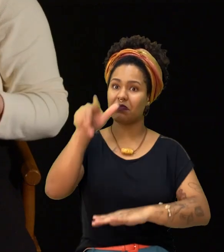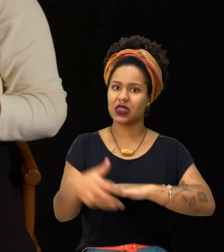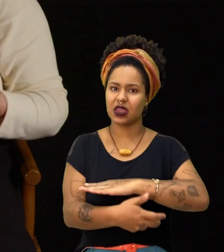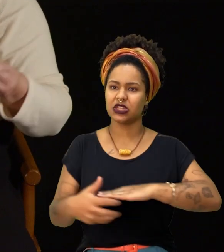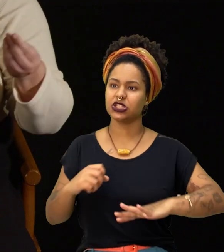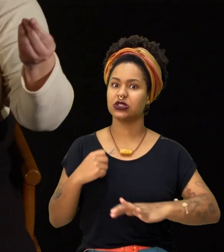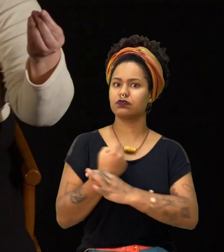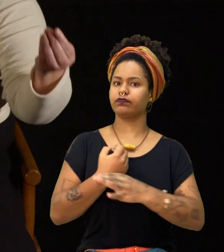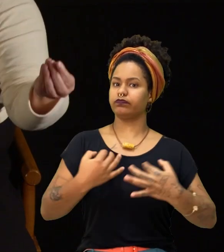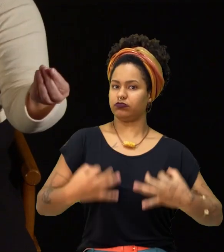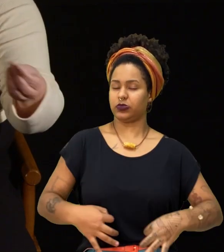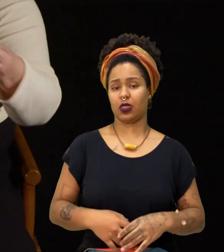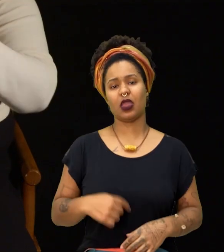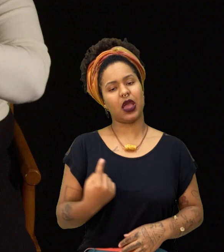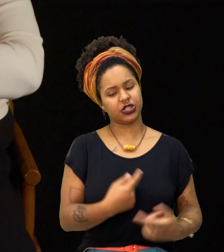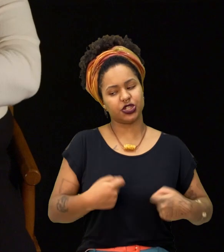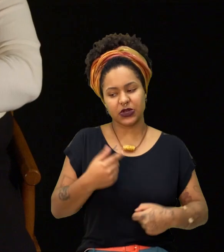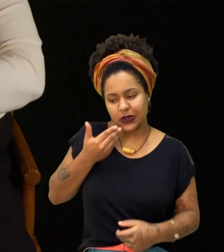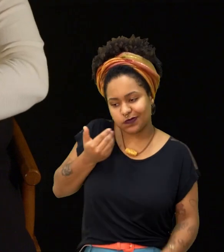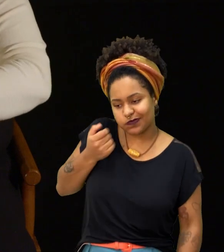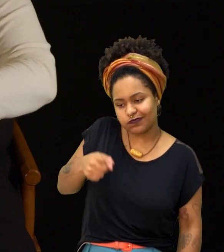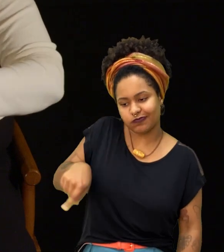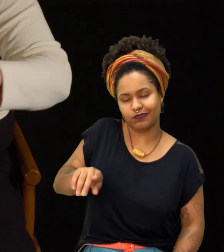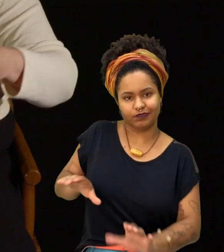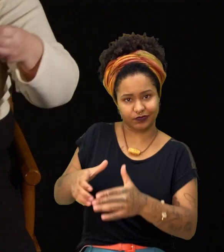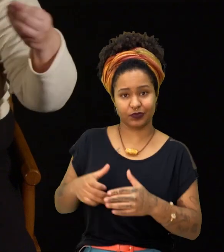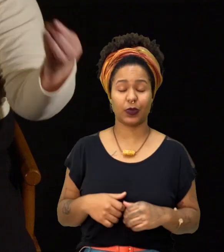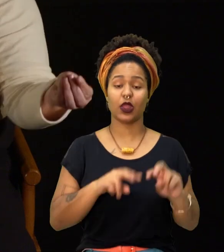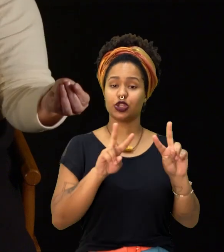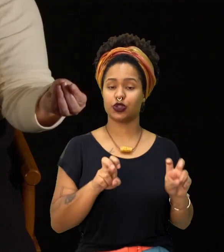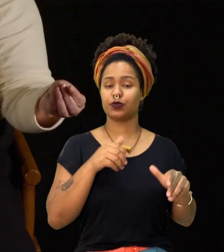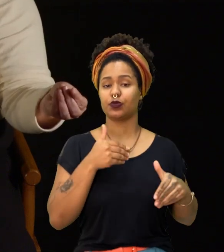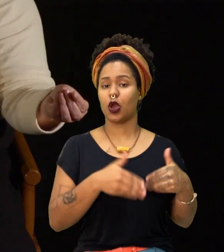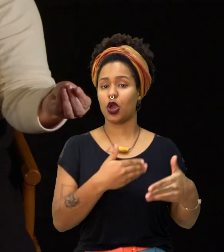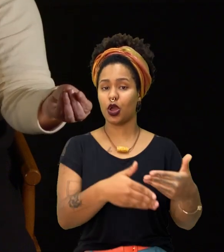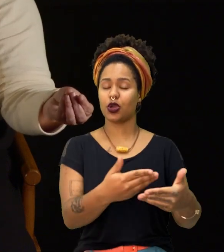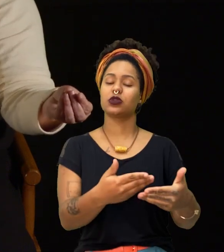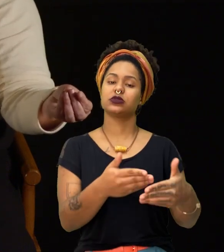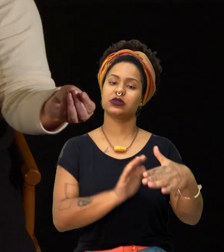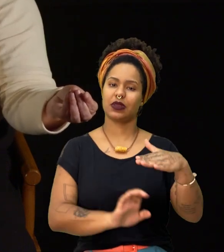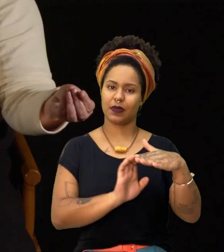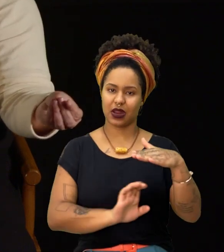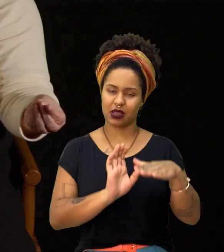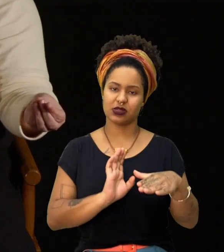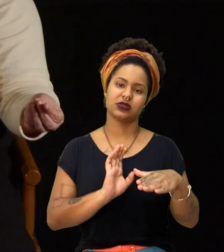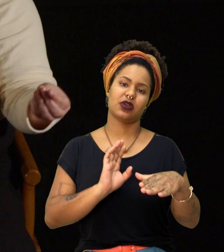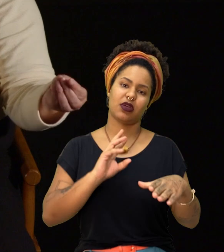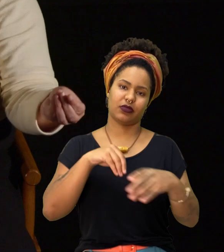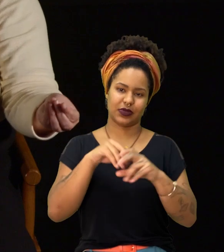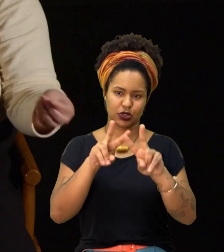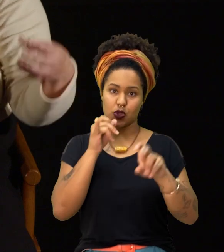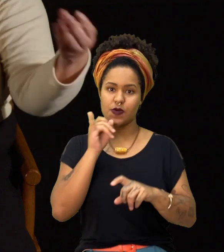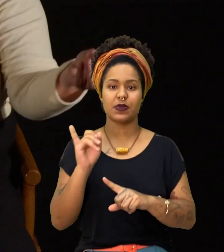nós deveríamos aprender mais com elas. Com relação ao processo dos empreendimentos voltados à geração de